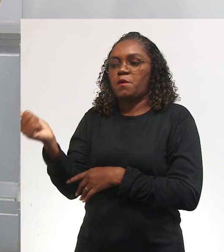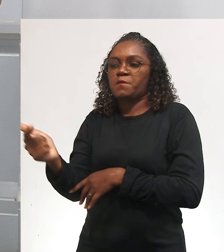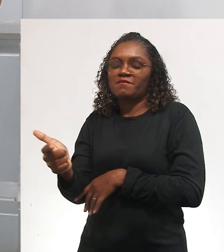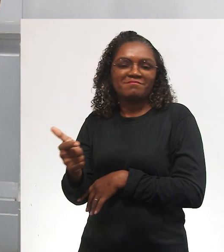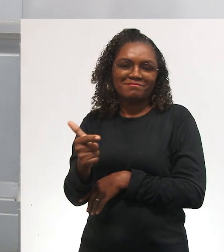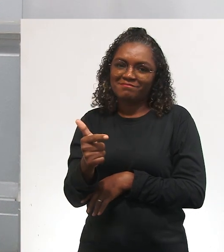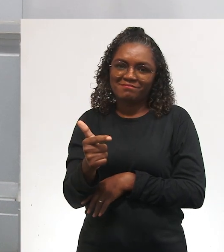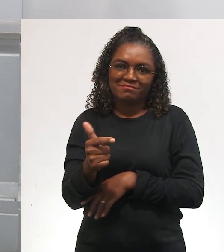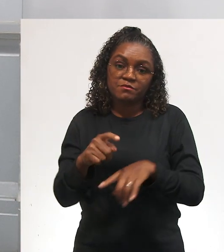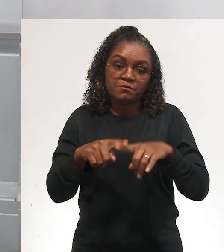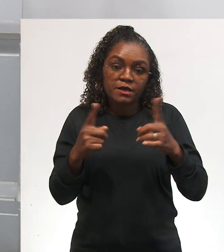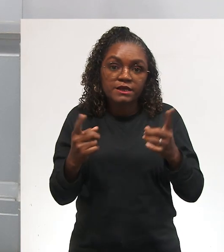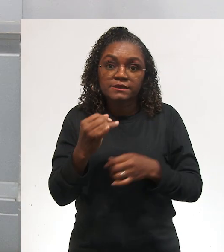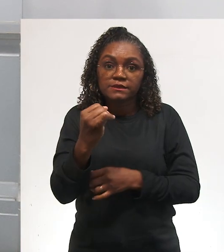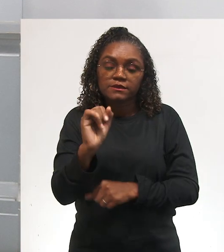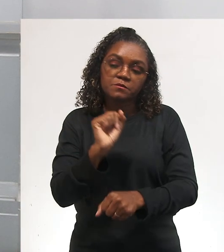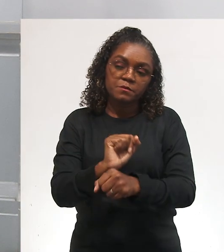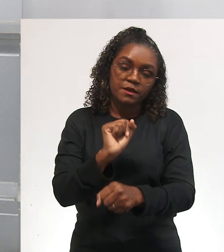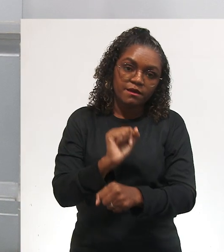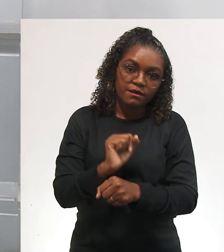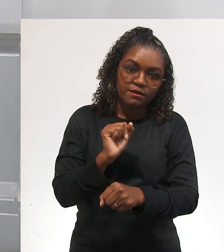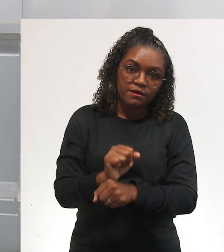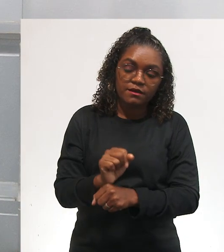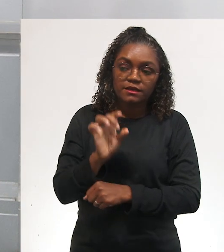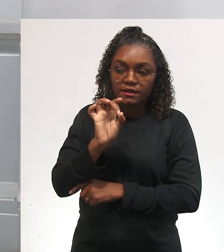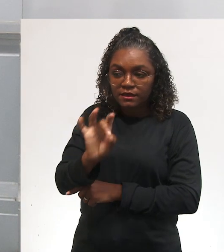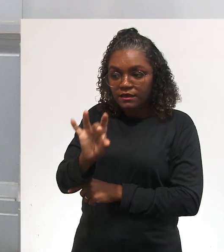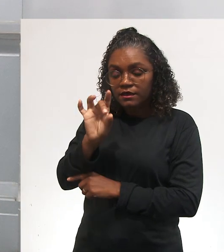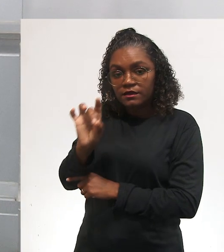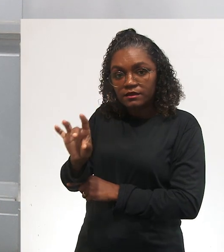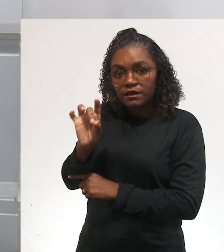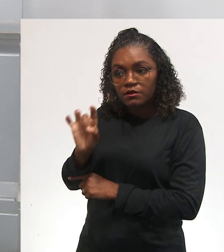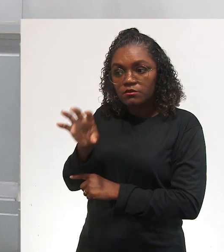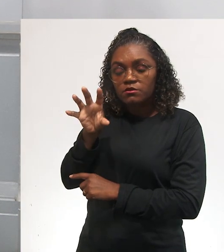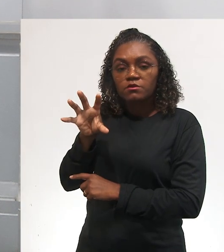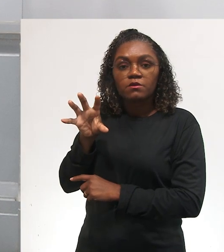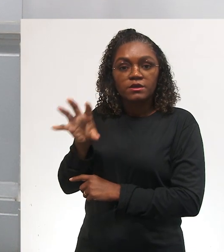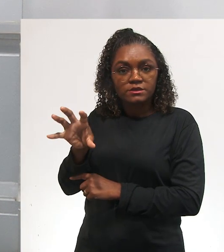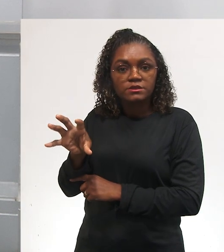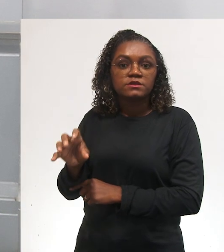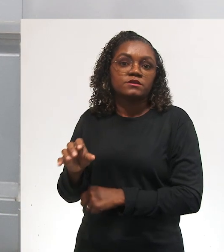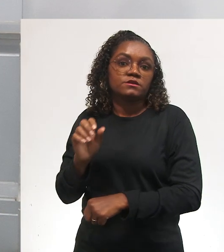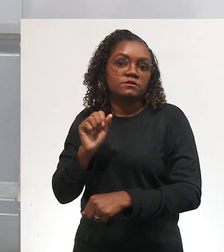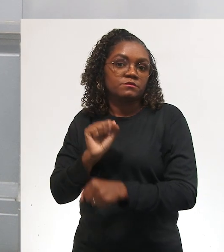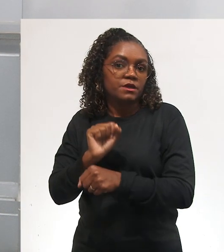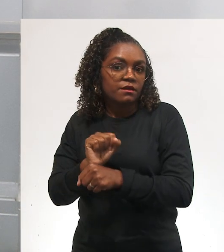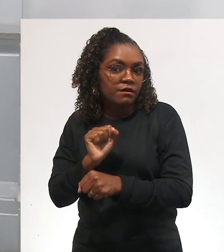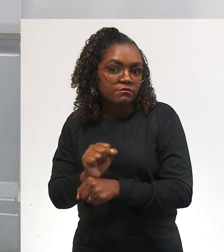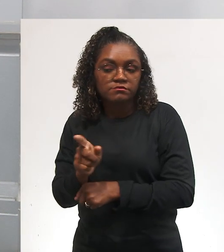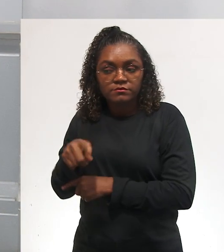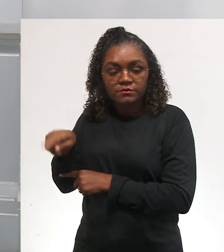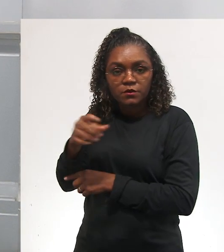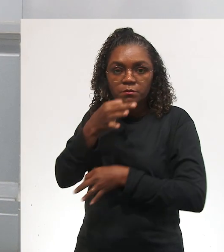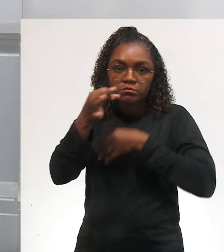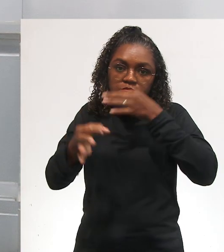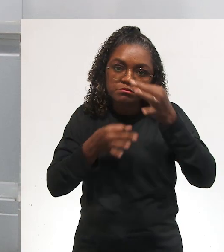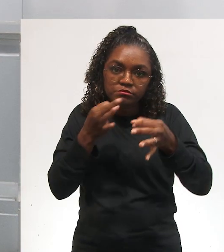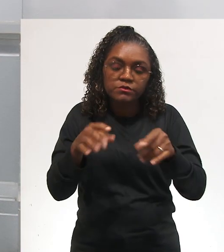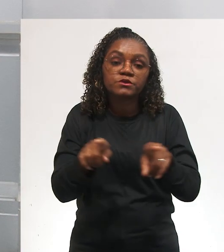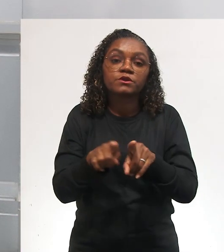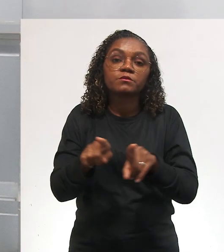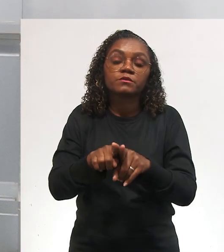com que todos participem, todos se sintam ouvidos, todos possam dar a sua opinião e